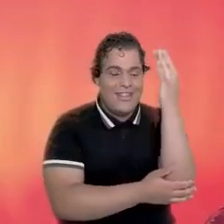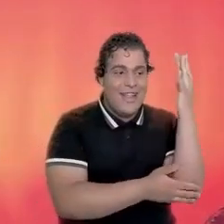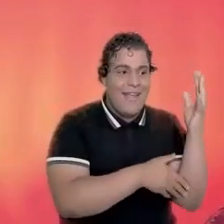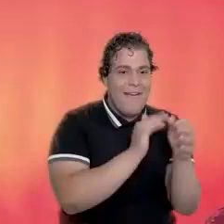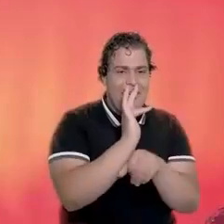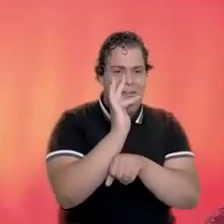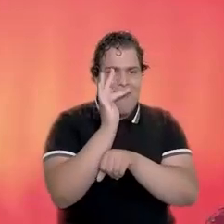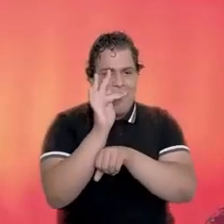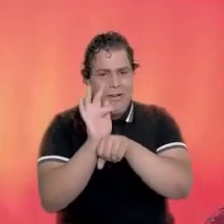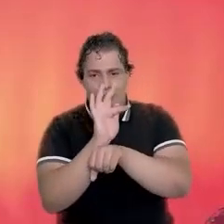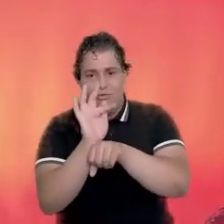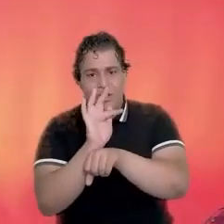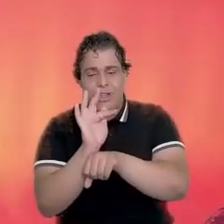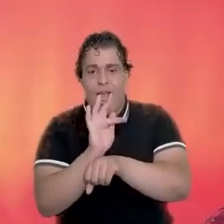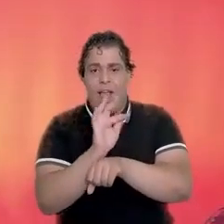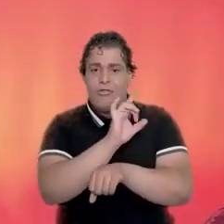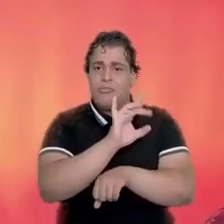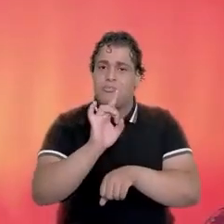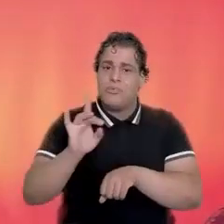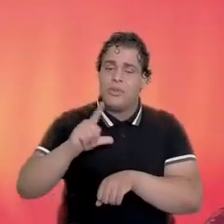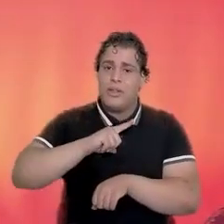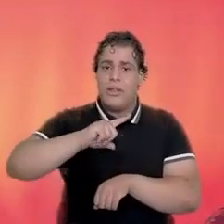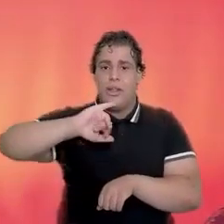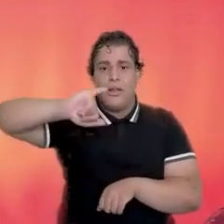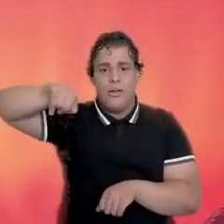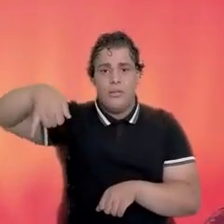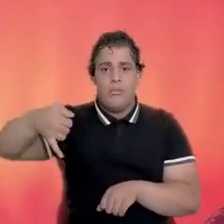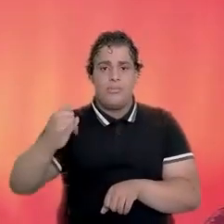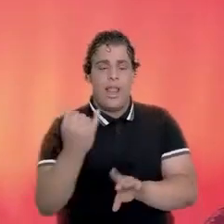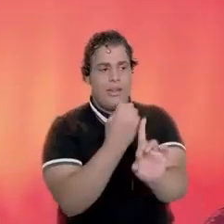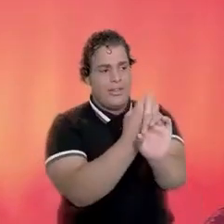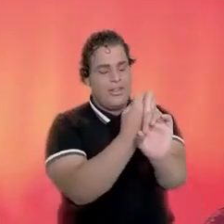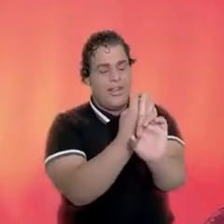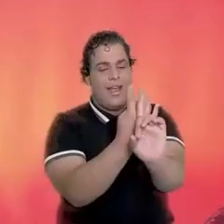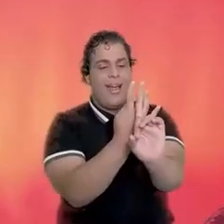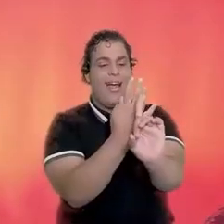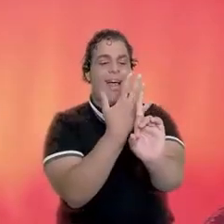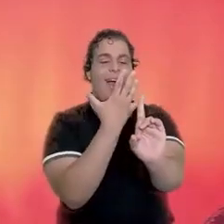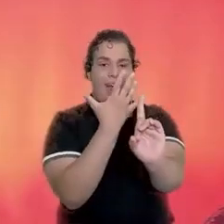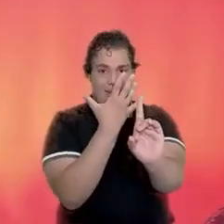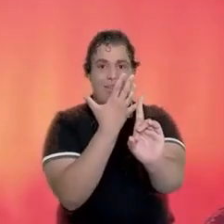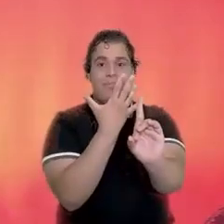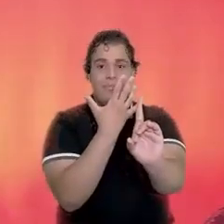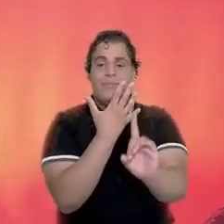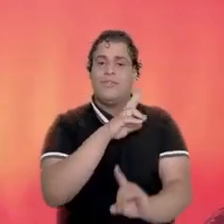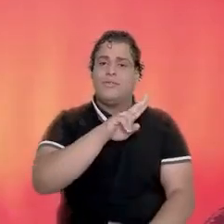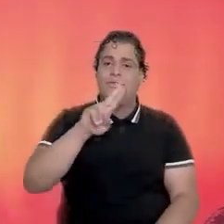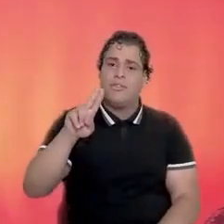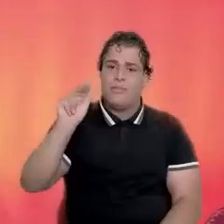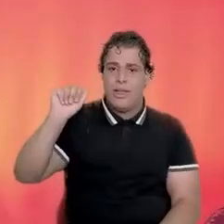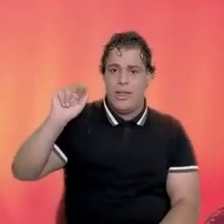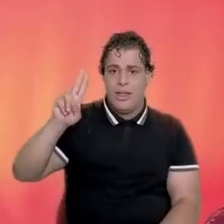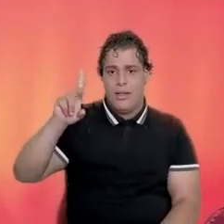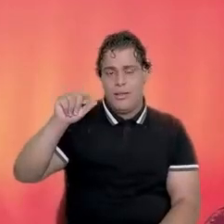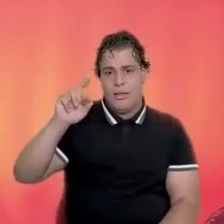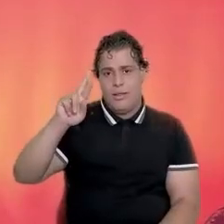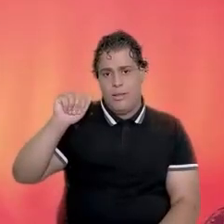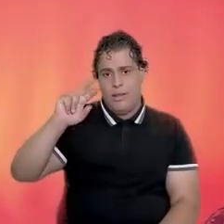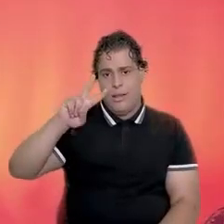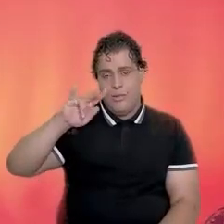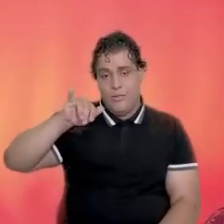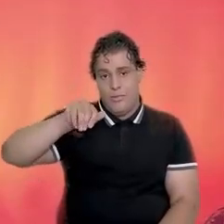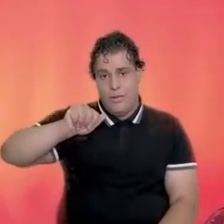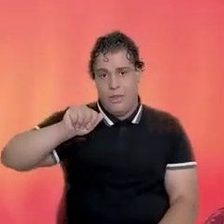nos dão oportunidades de inspiração. E, então, a Aldravia, ela é realmente recente,